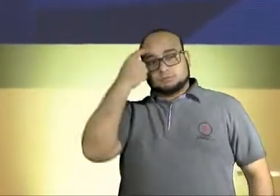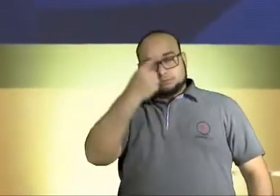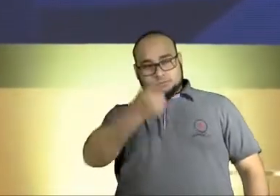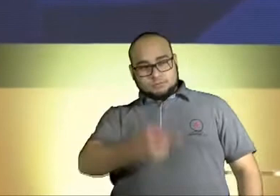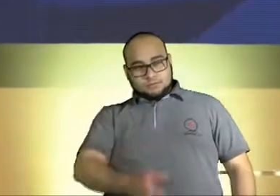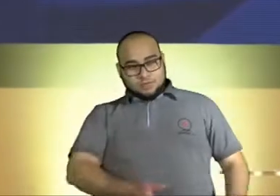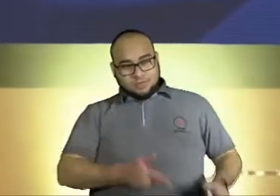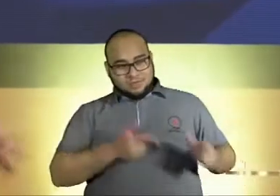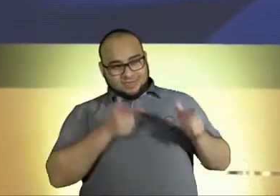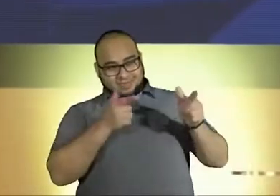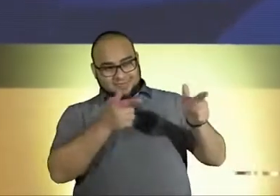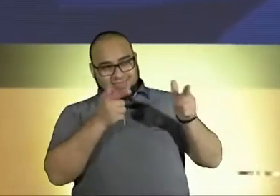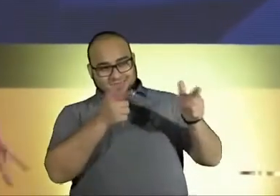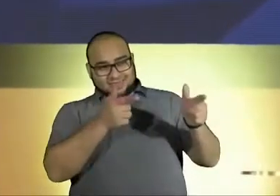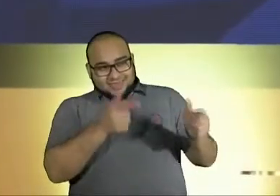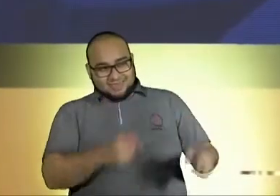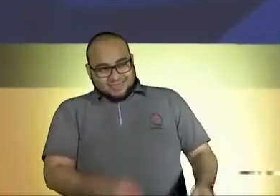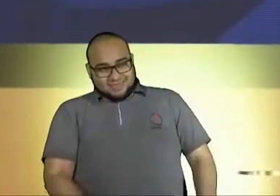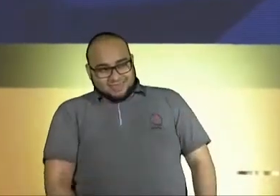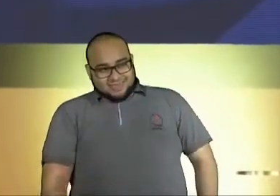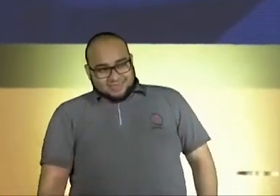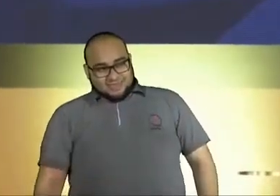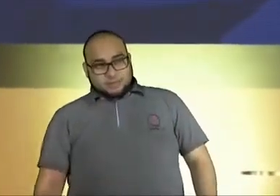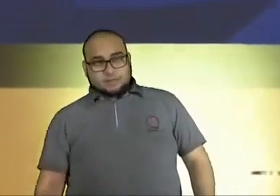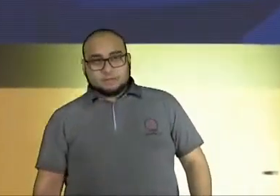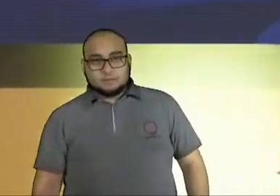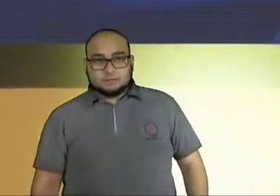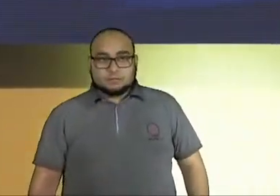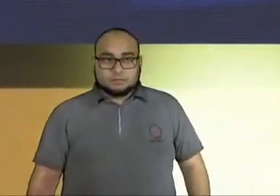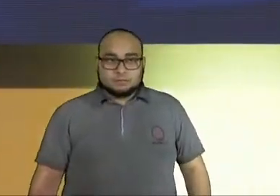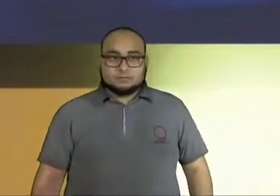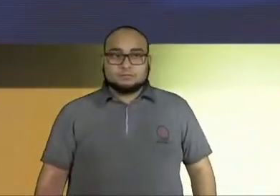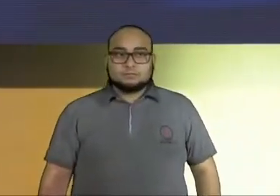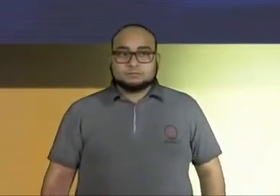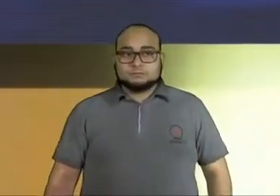diz, está trabalhando de graça para mim, menino, me respeita.